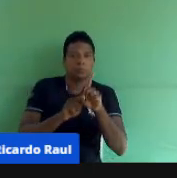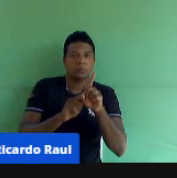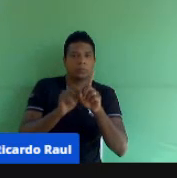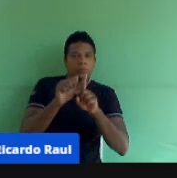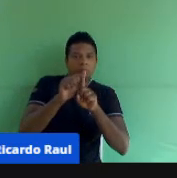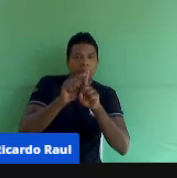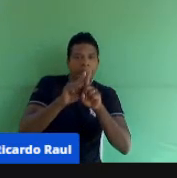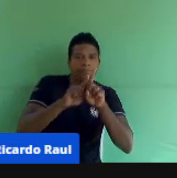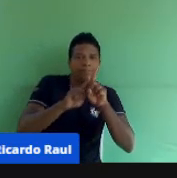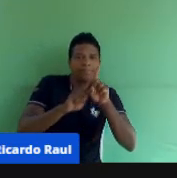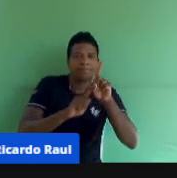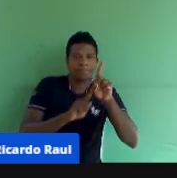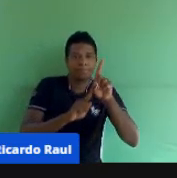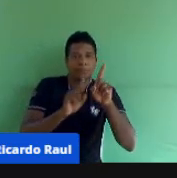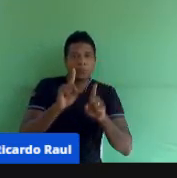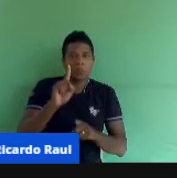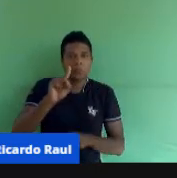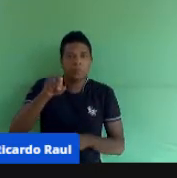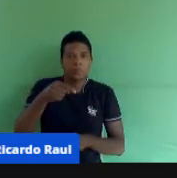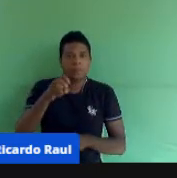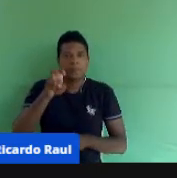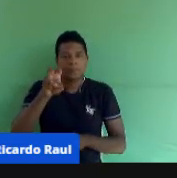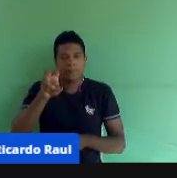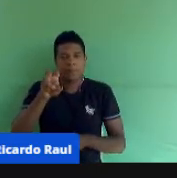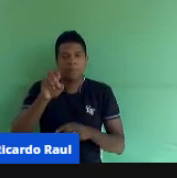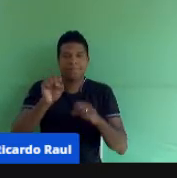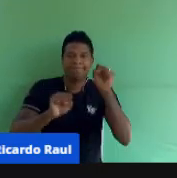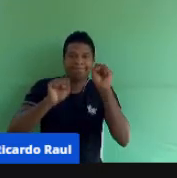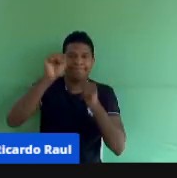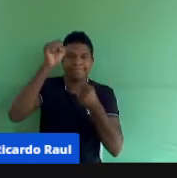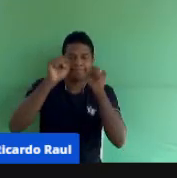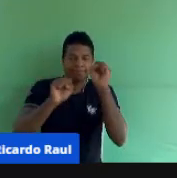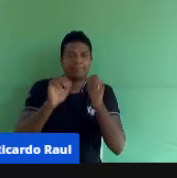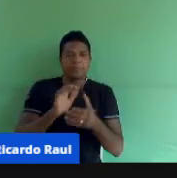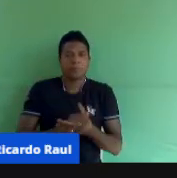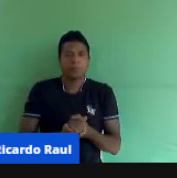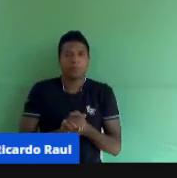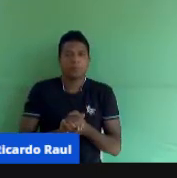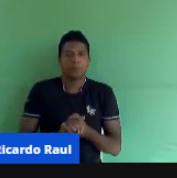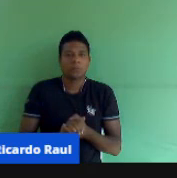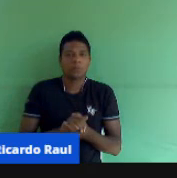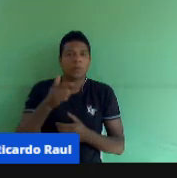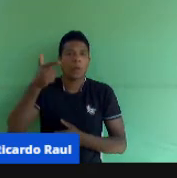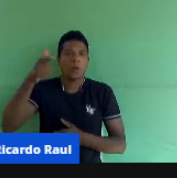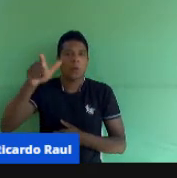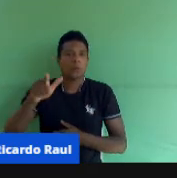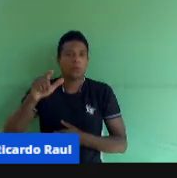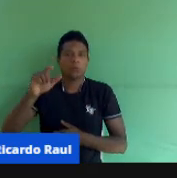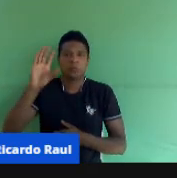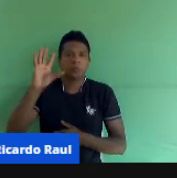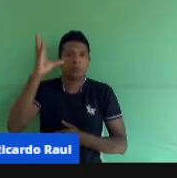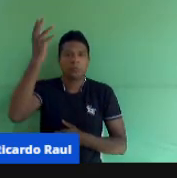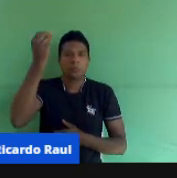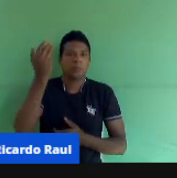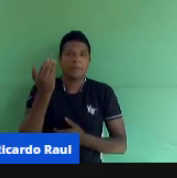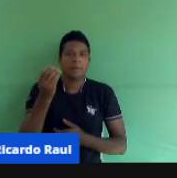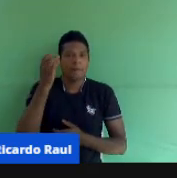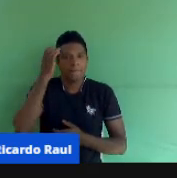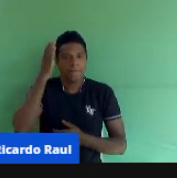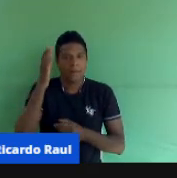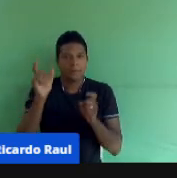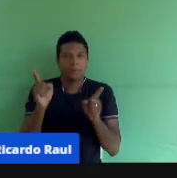em comparação aos níveis pré-industriais. Então, era uma outra temperatura. Então, não é fácil diminuir